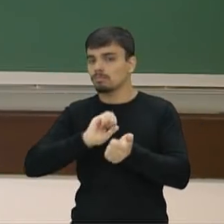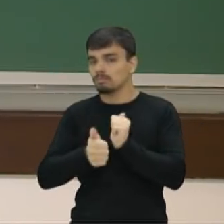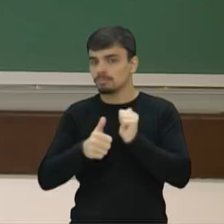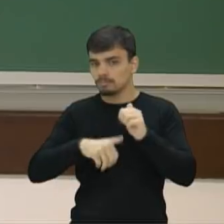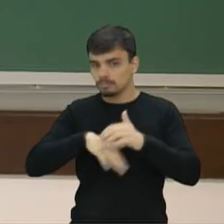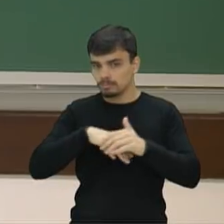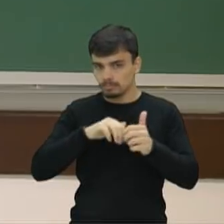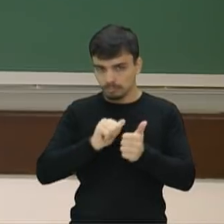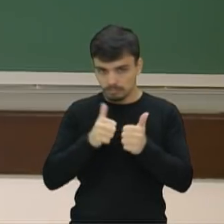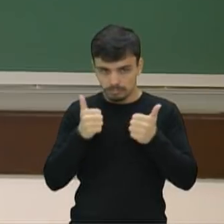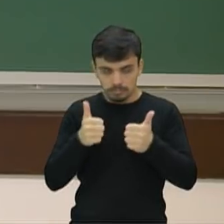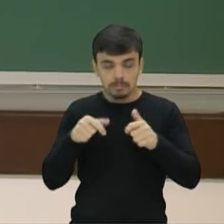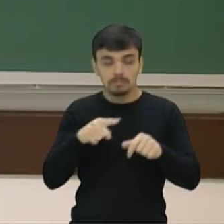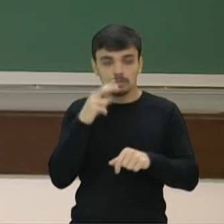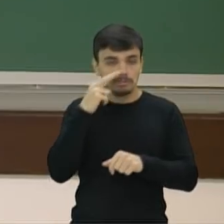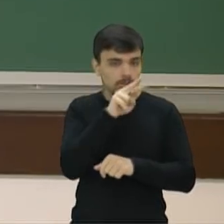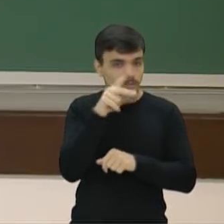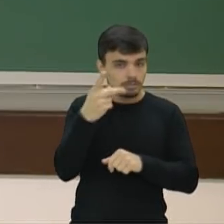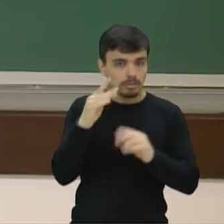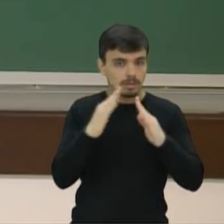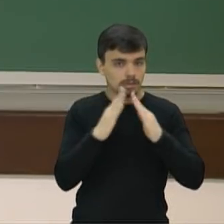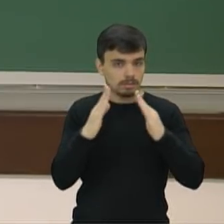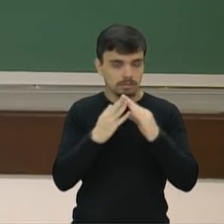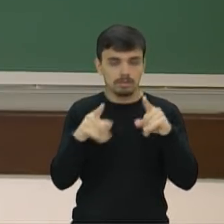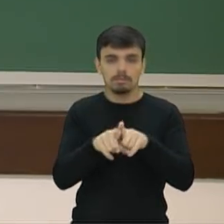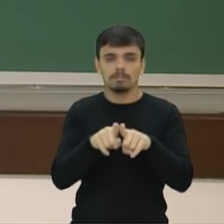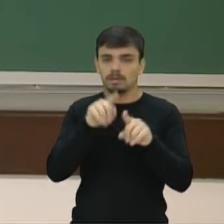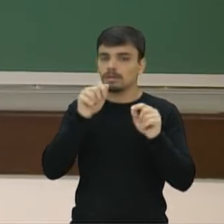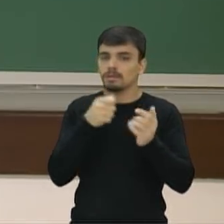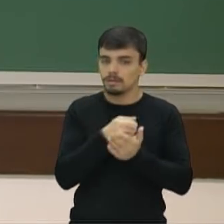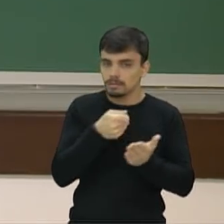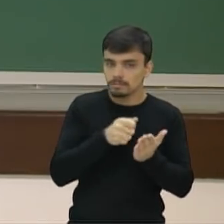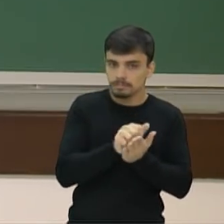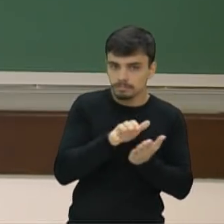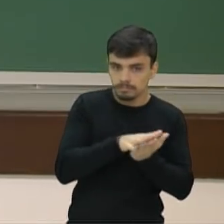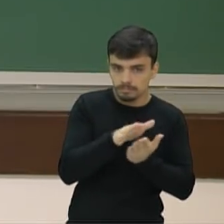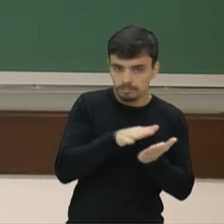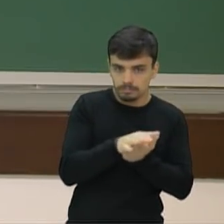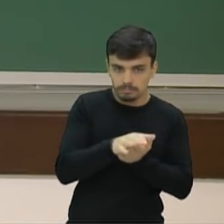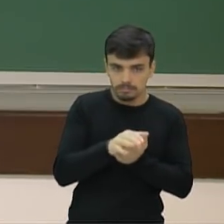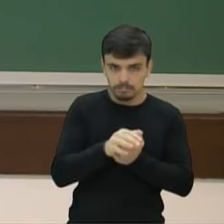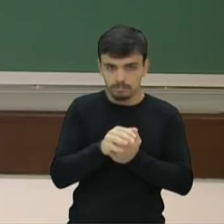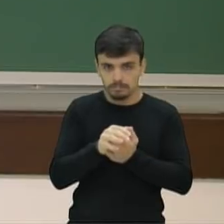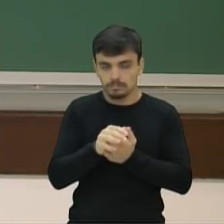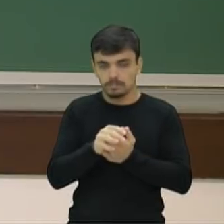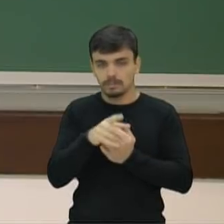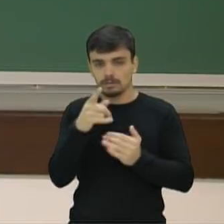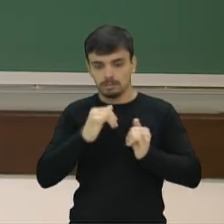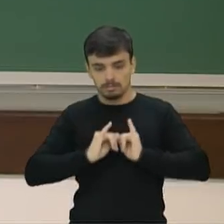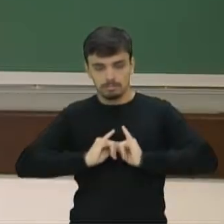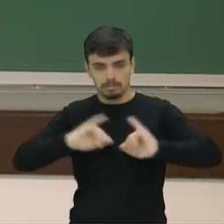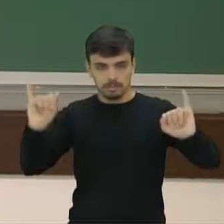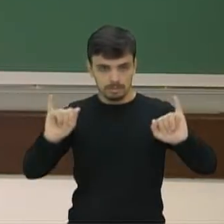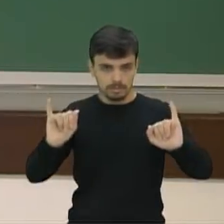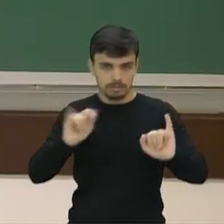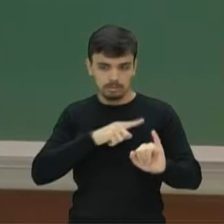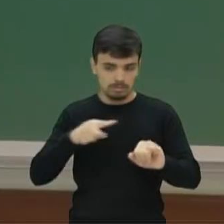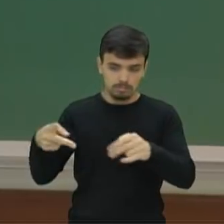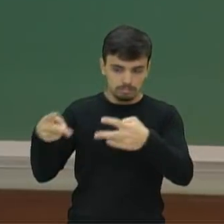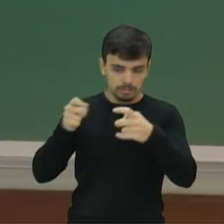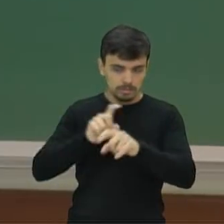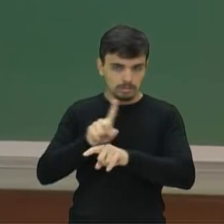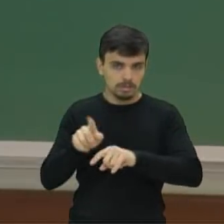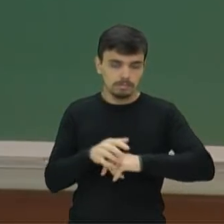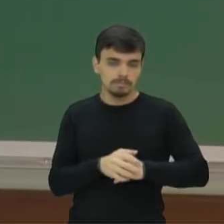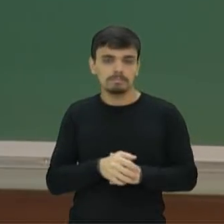quando você está assistindo isso na sua casa, você acaba consumindo essa propaganda de forma indireta. Nós